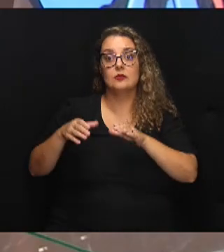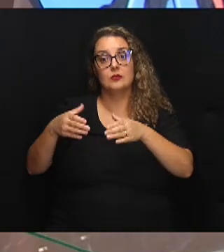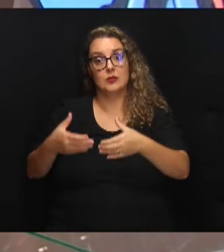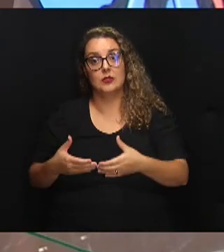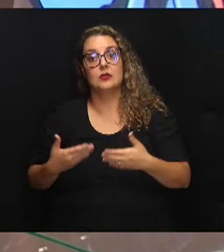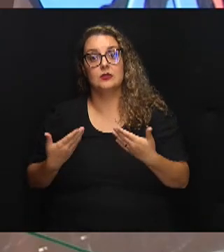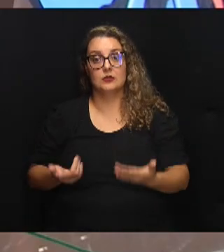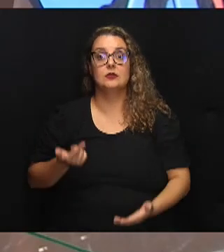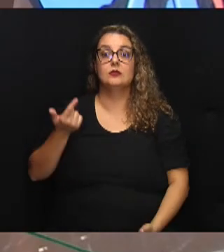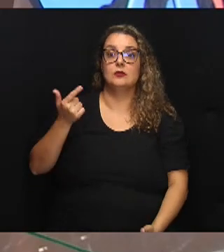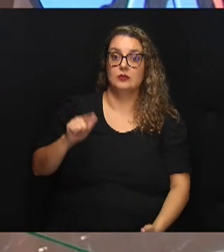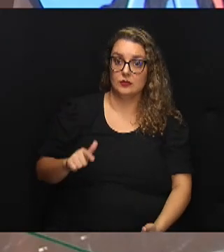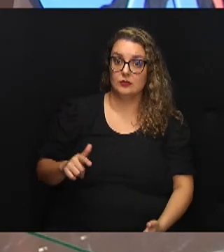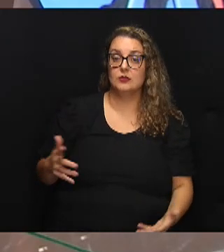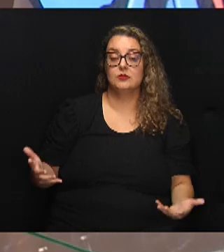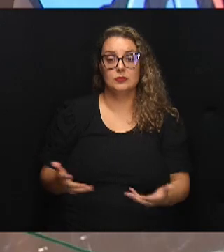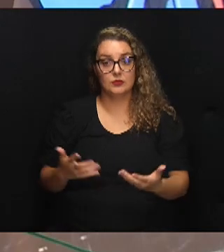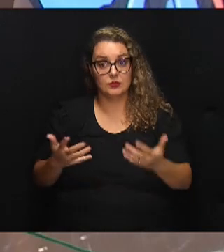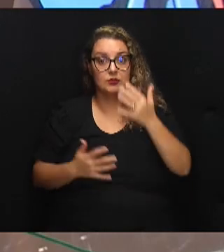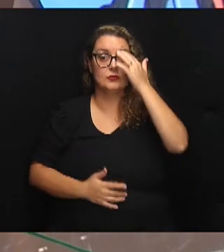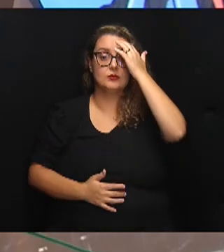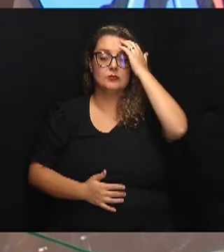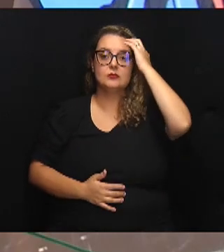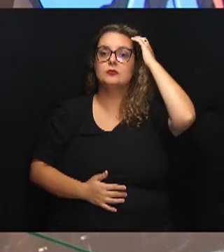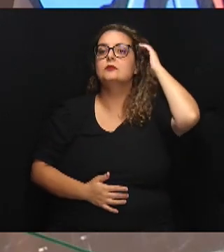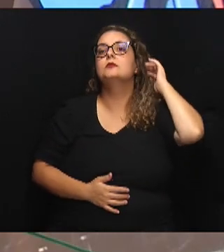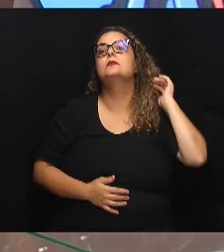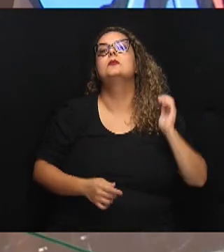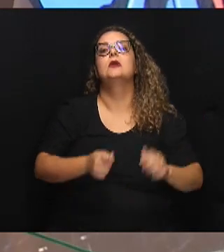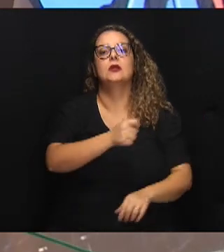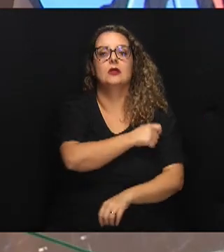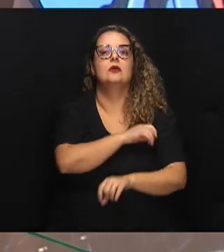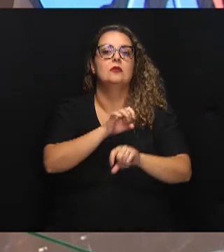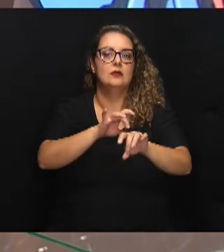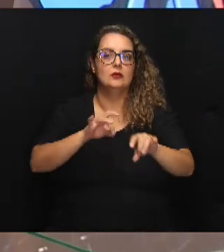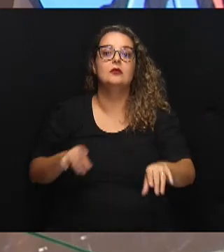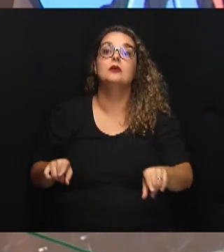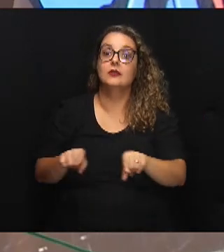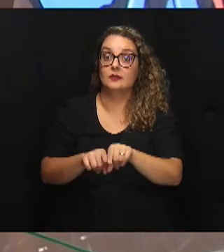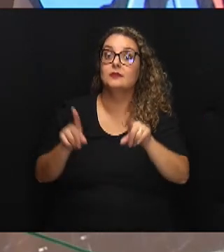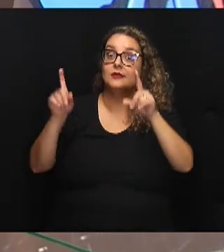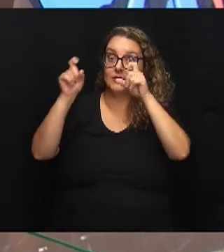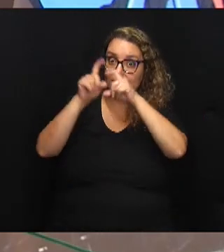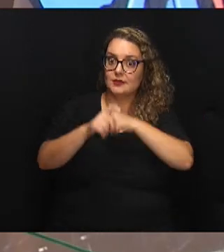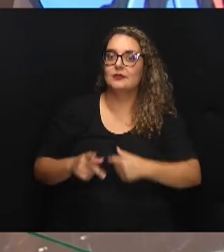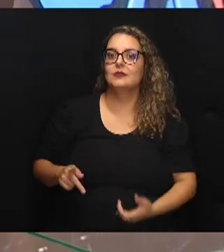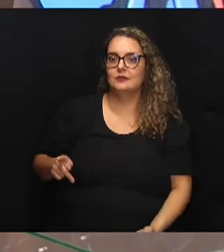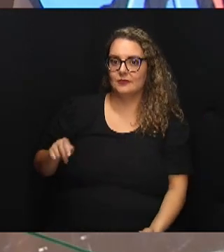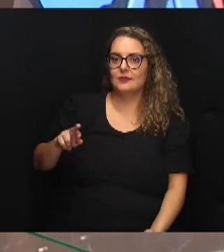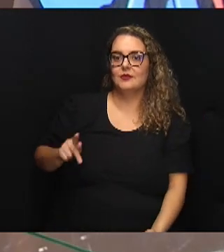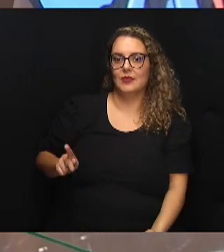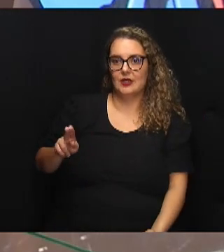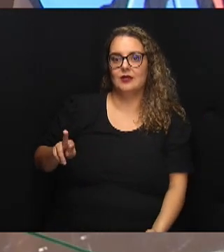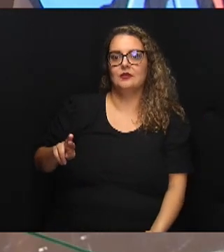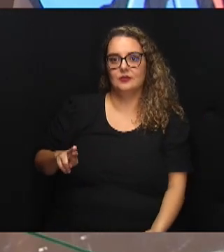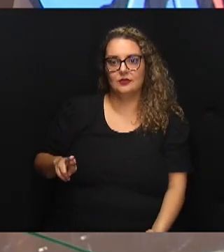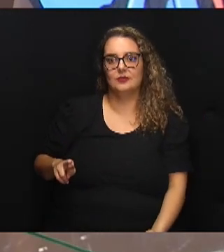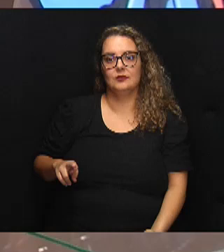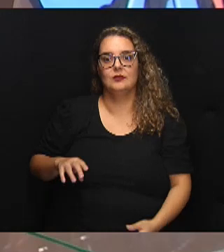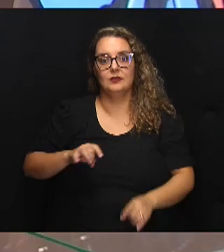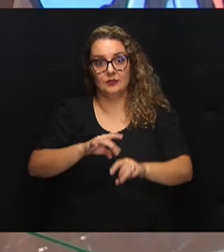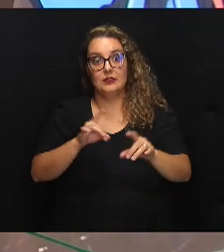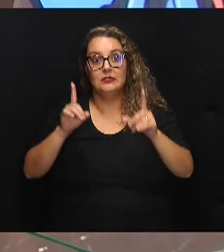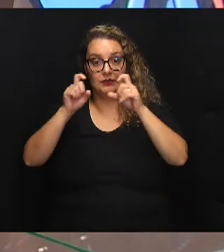então eles continuavam engajados em aulas online, que também foi um desafio de fazer parkour online, era muito complicado,